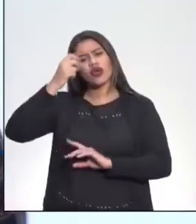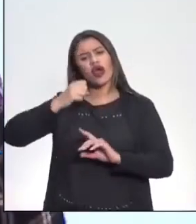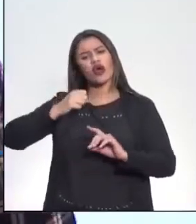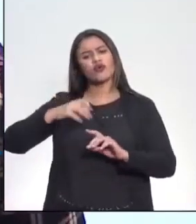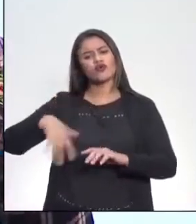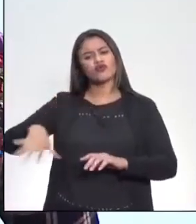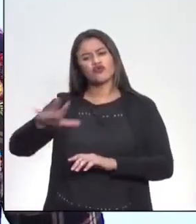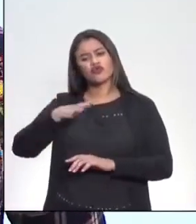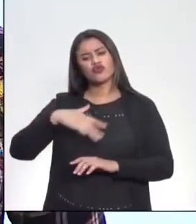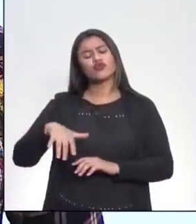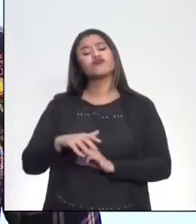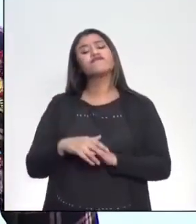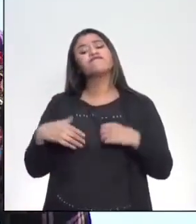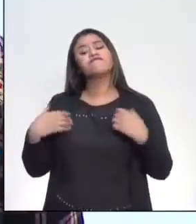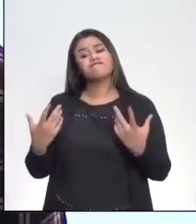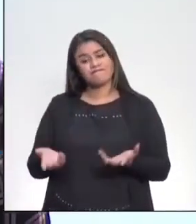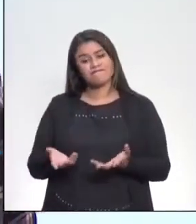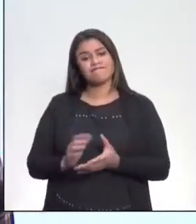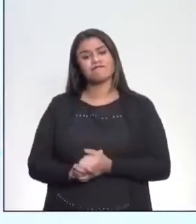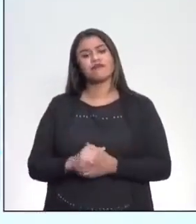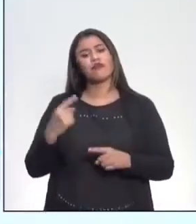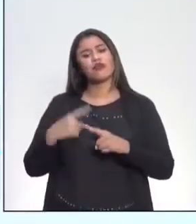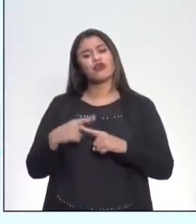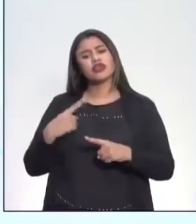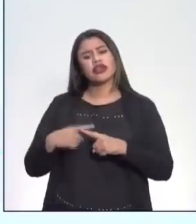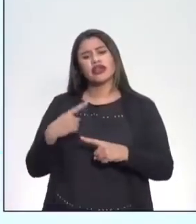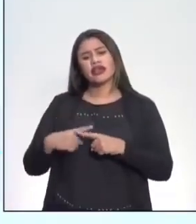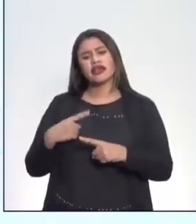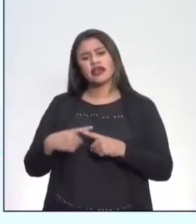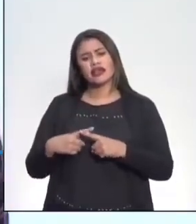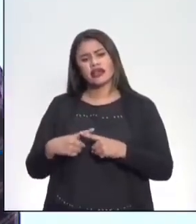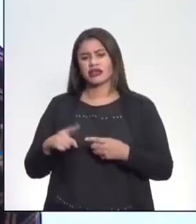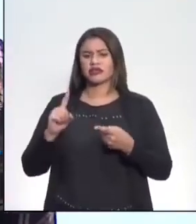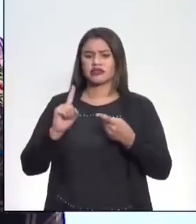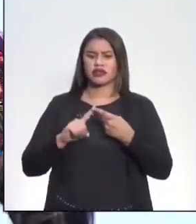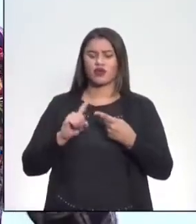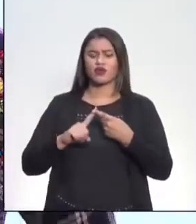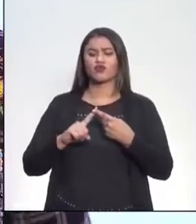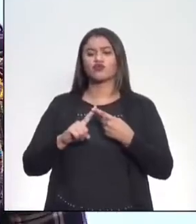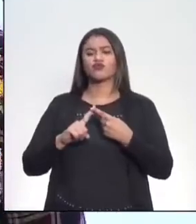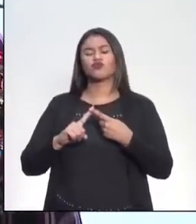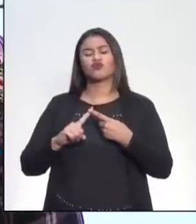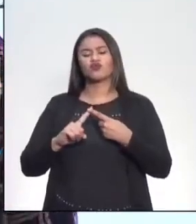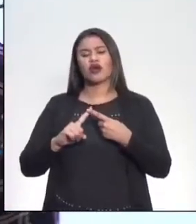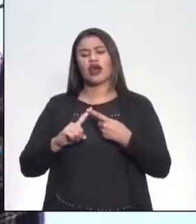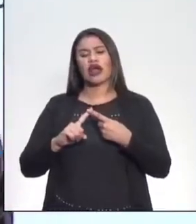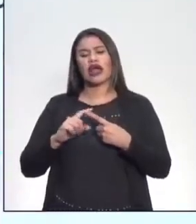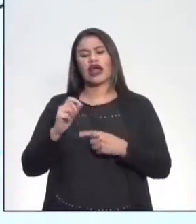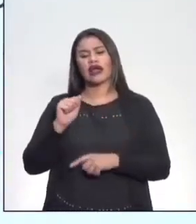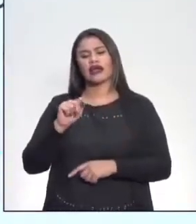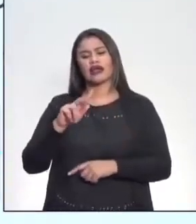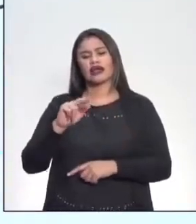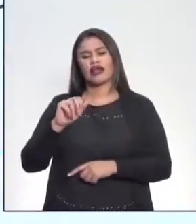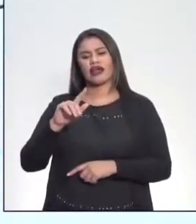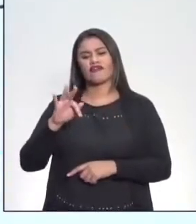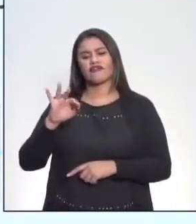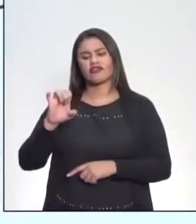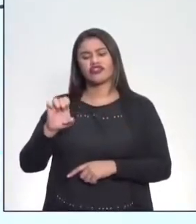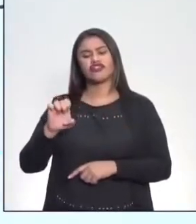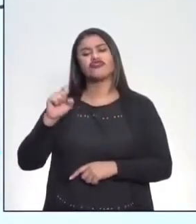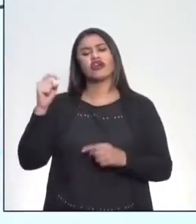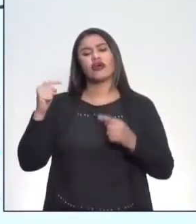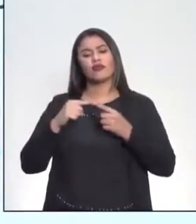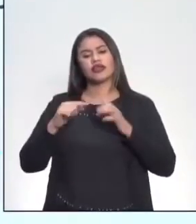de determinada região? Tá? Por quê? Por que o grafite pode ser considerado, né, aí, um traço